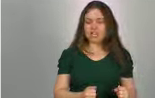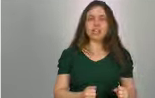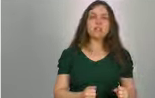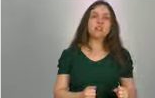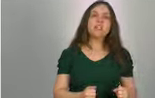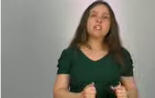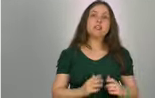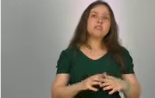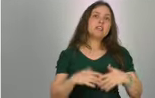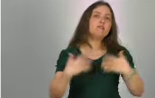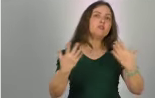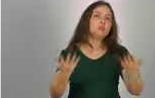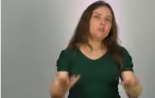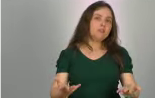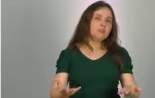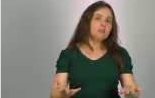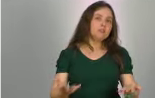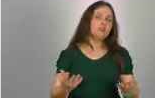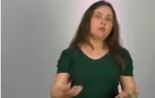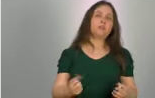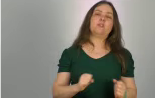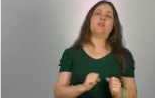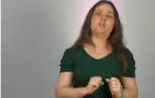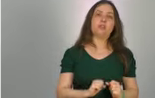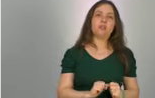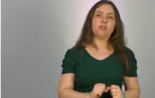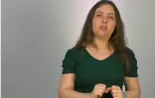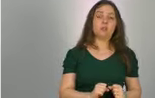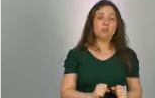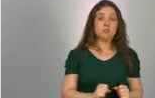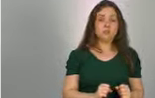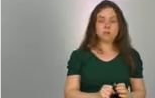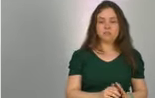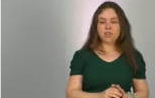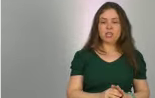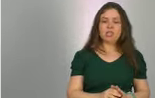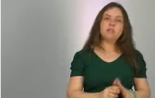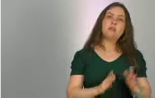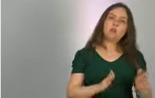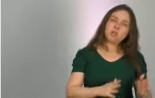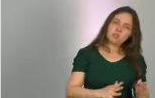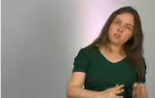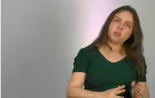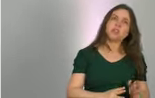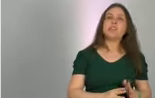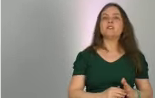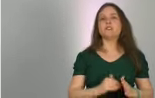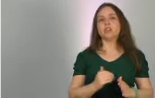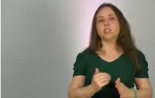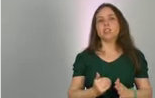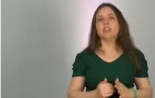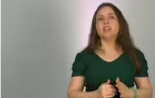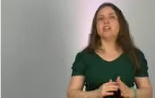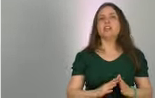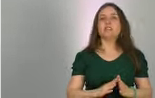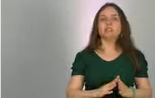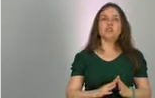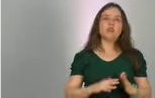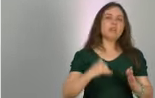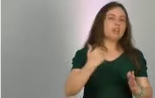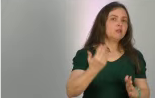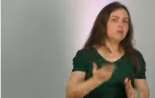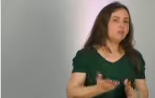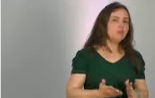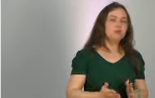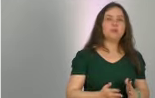nossa universidade que não estavam disponíveis no repositório digital que é o lume também o mesmo processo só que